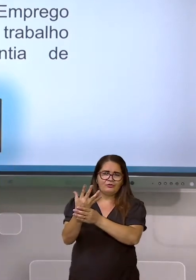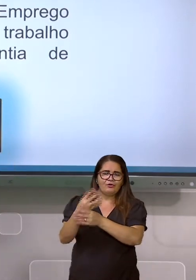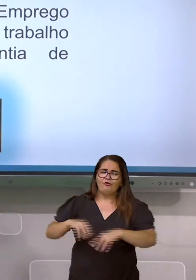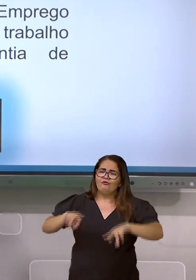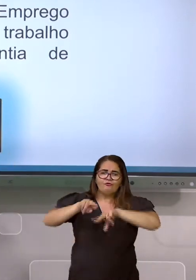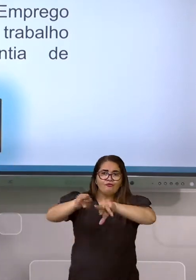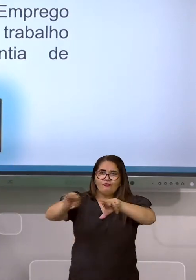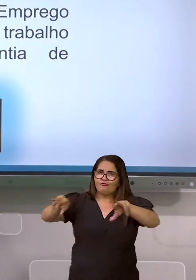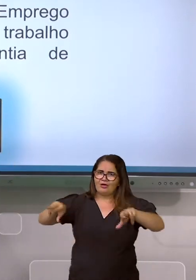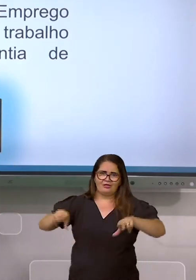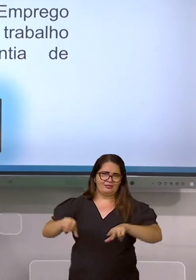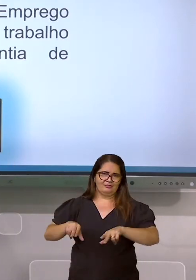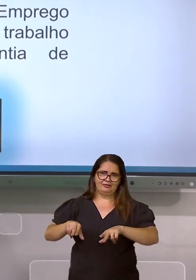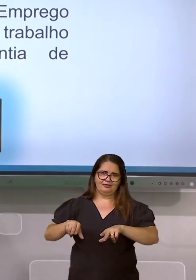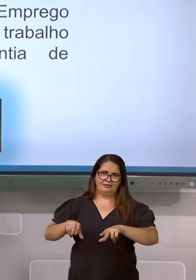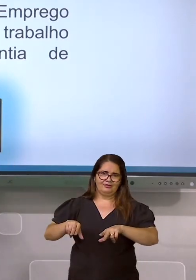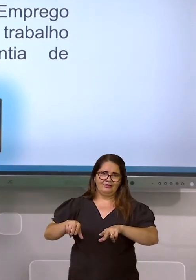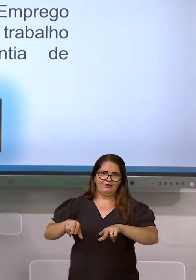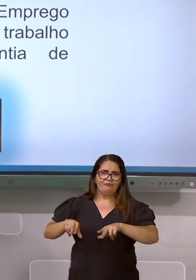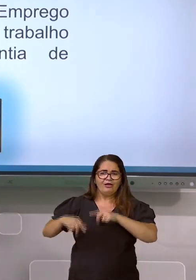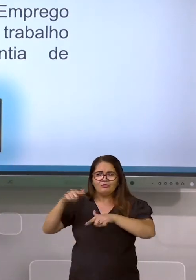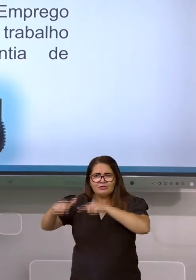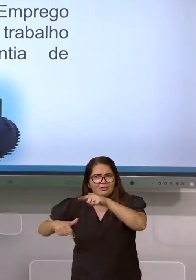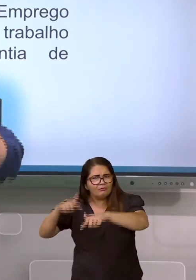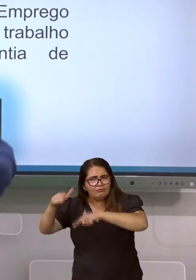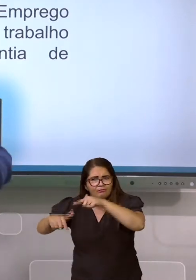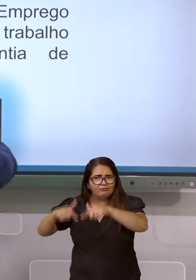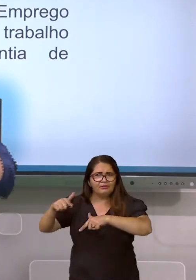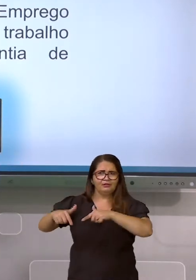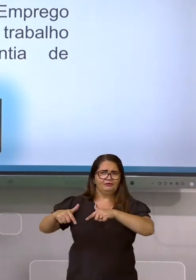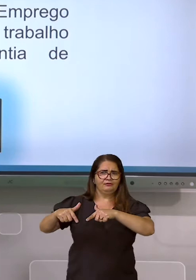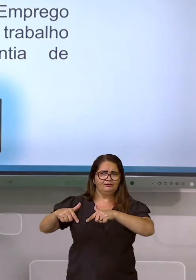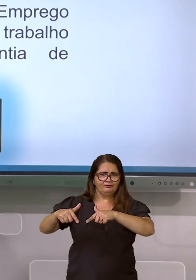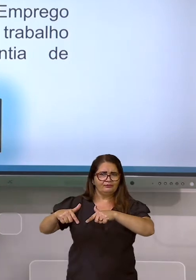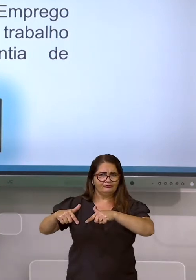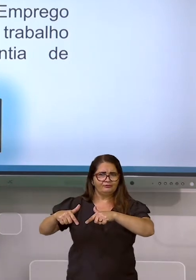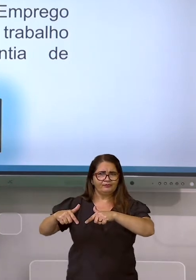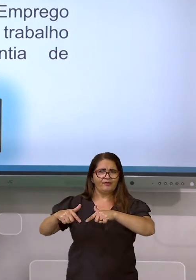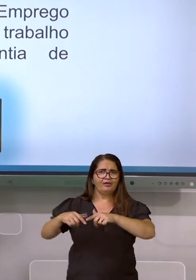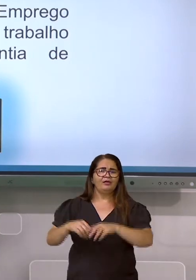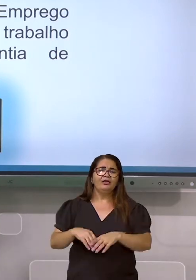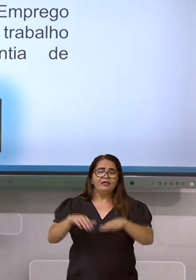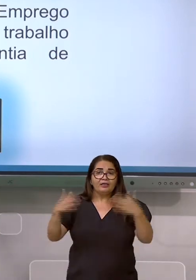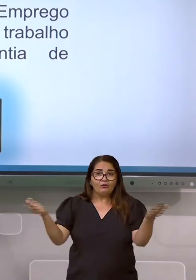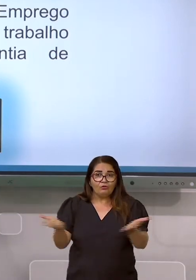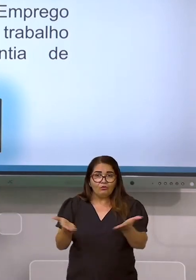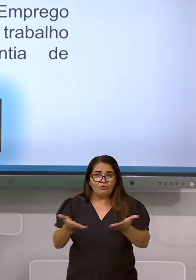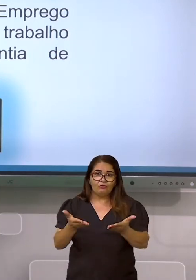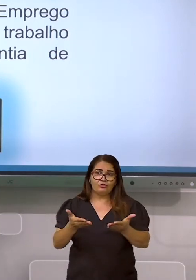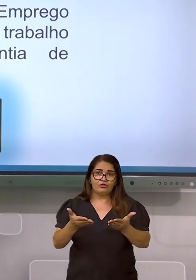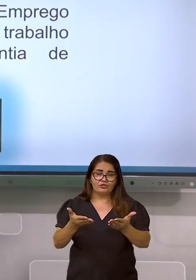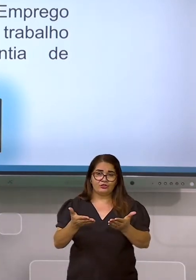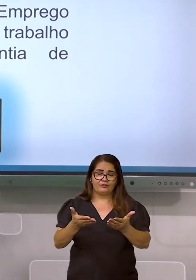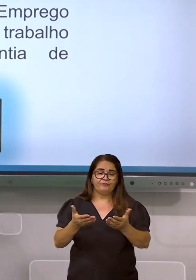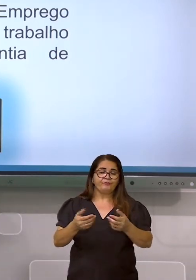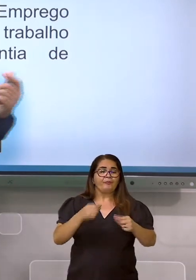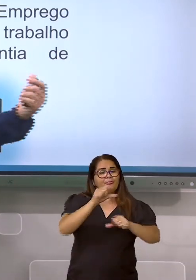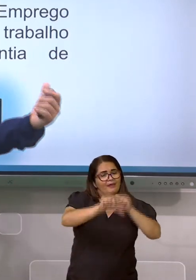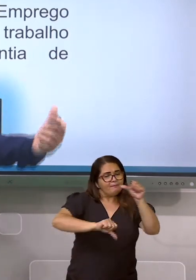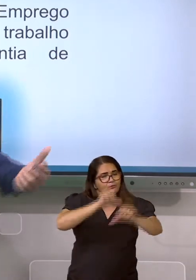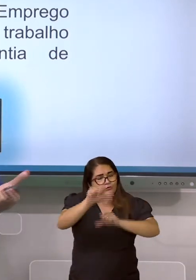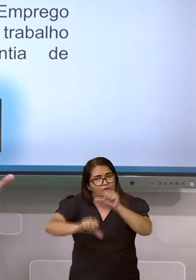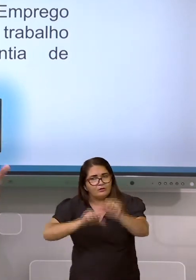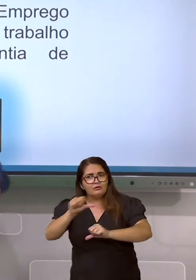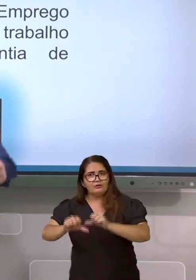está mudando. Que tipo de profissional esse mercado está buscando? E as carreiras, diferente